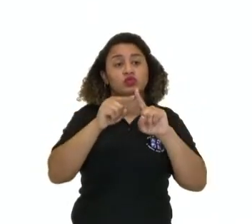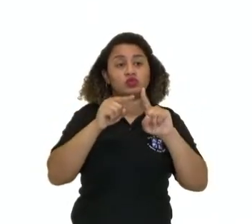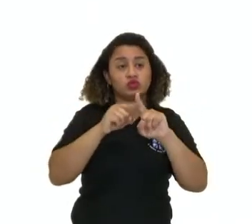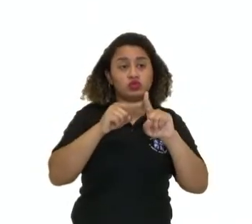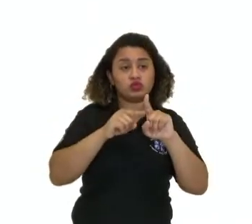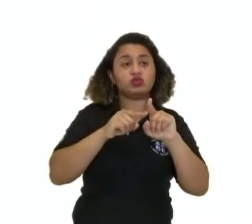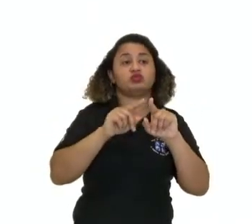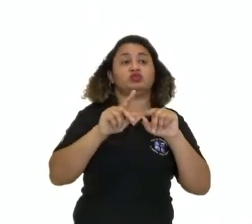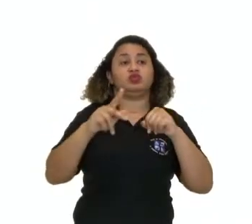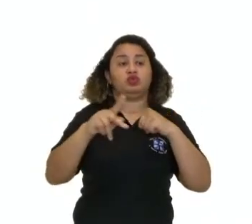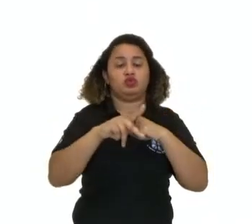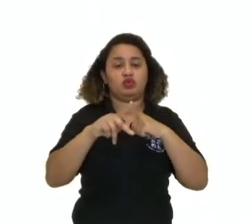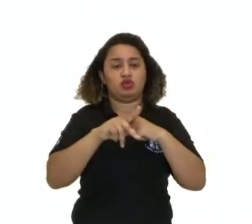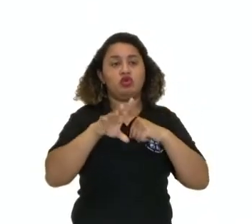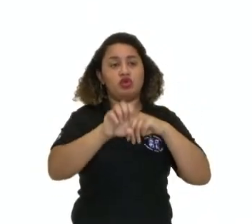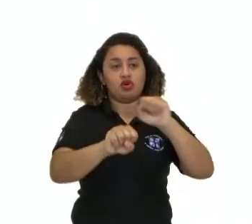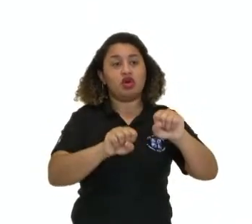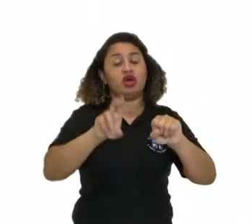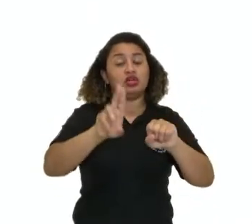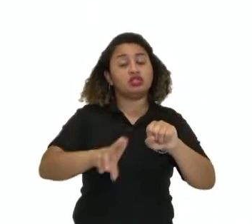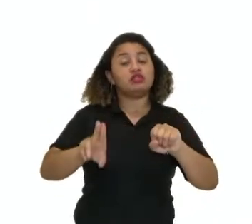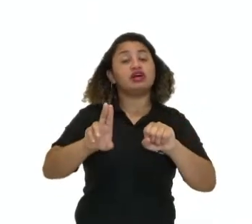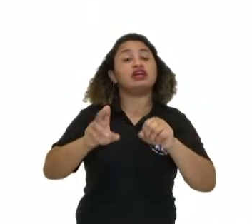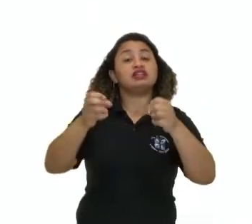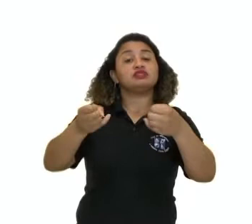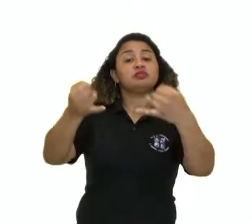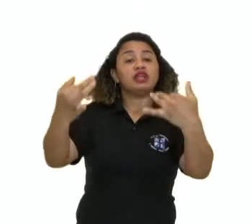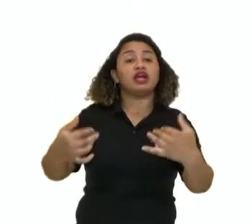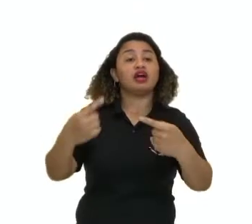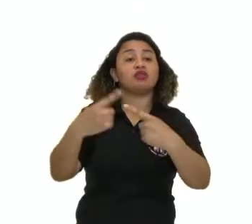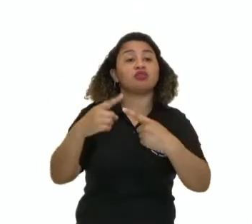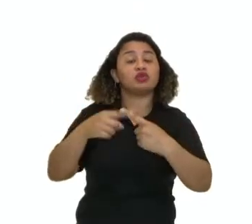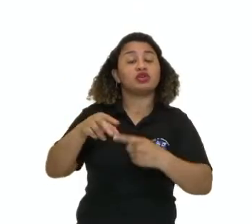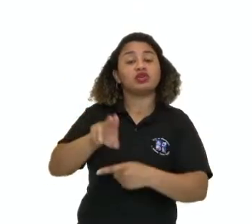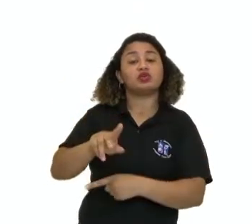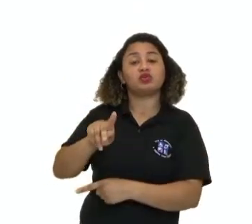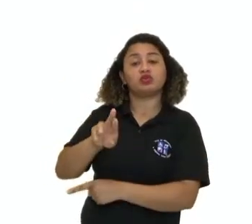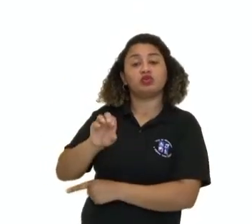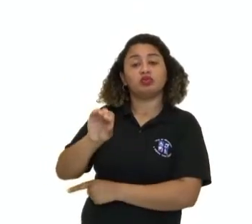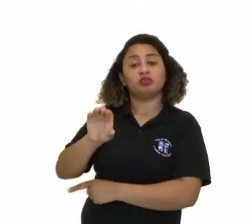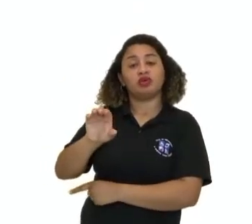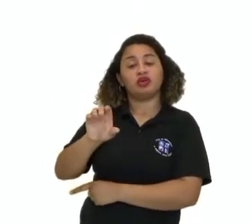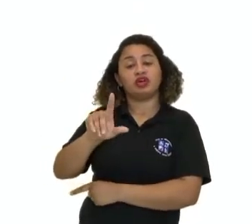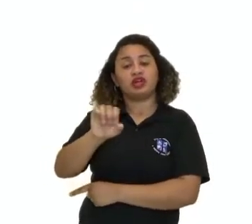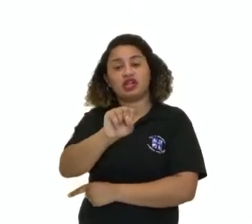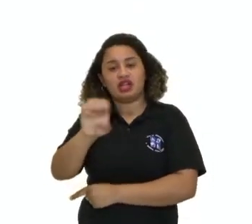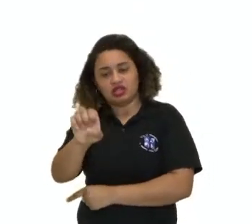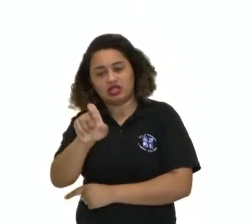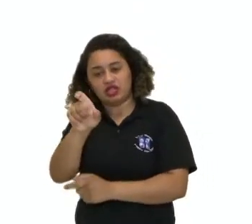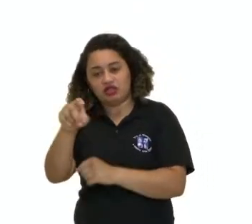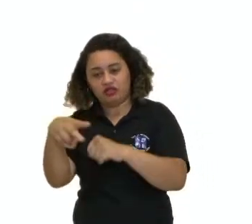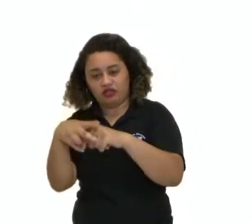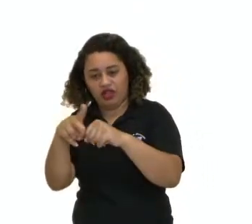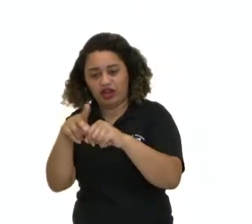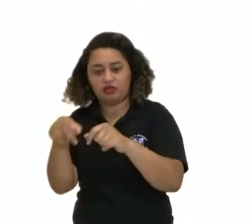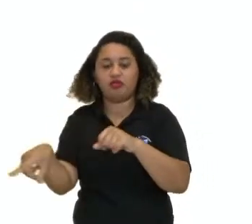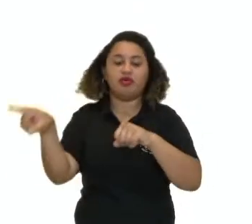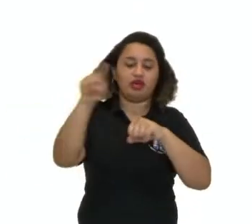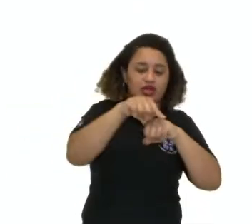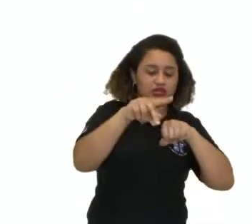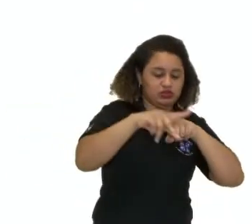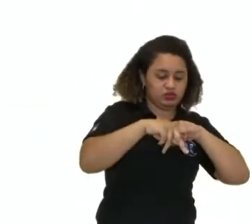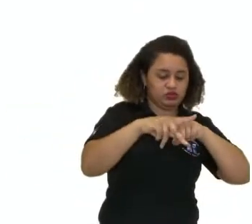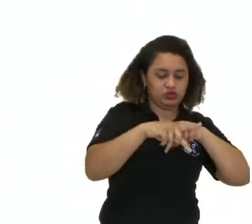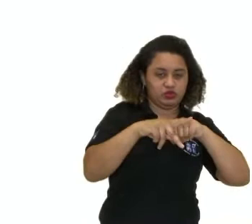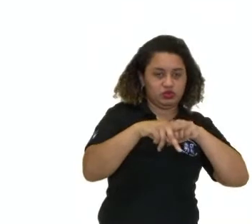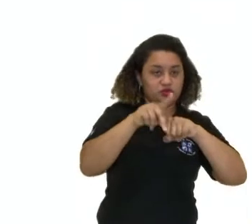e você vai justificar o uso da próclise o quê que é a próclise ele tá antes tão bem para aqueles todos que